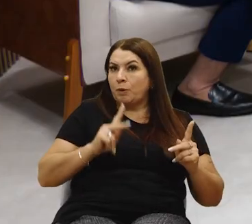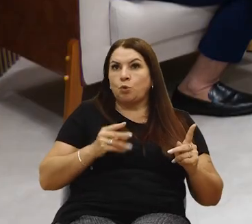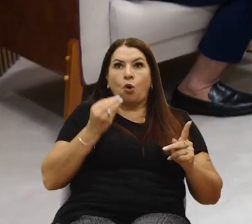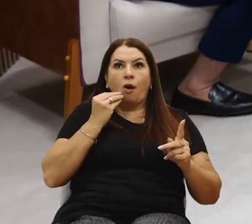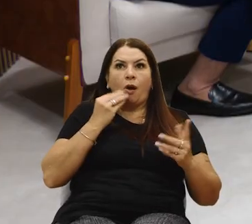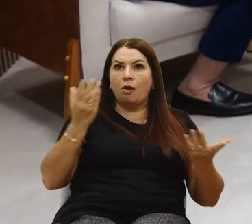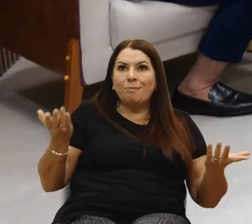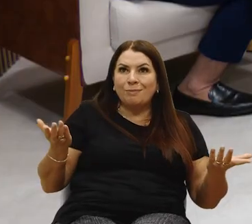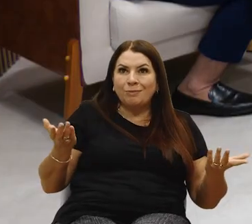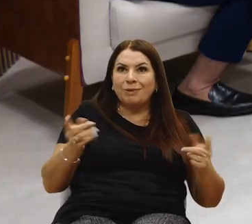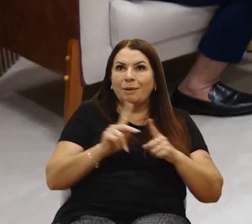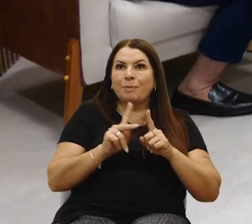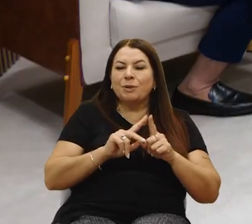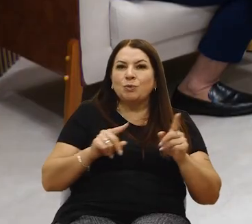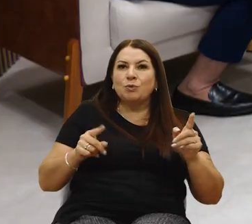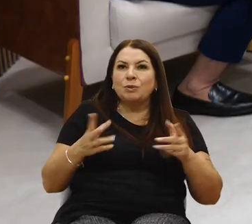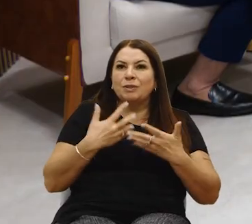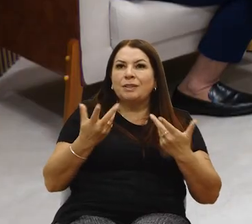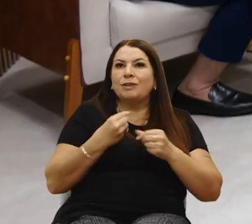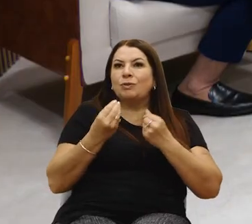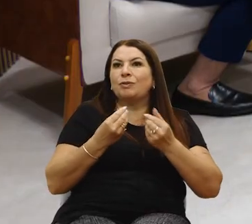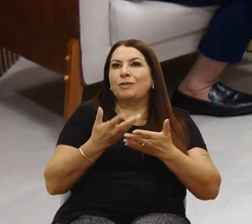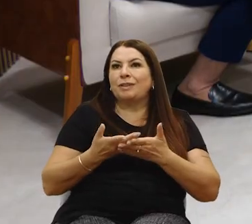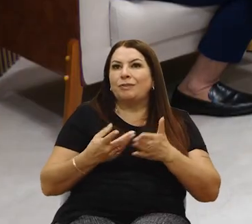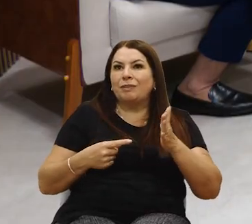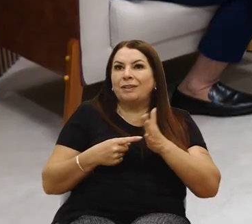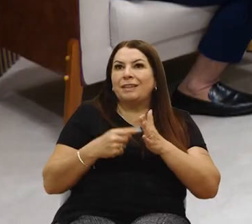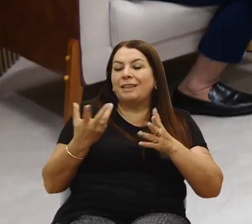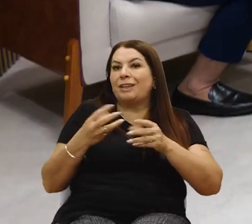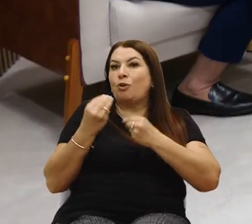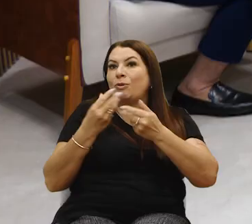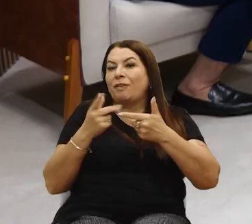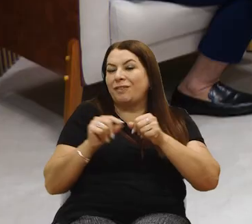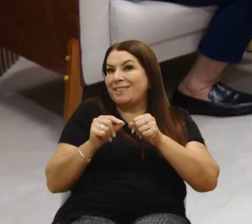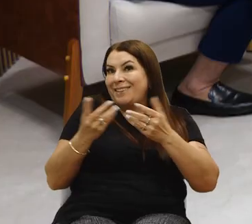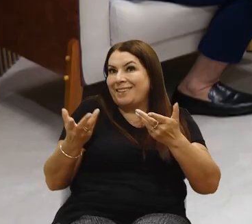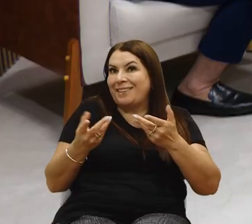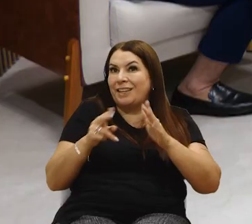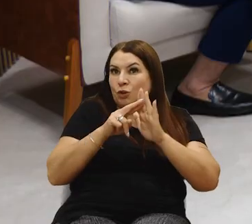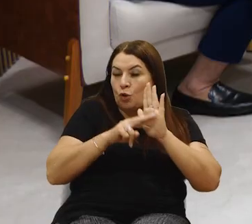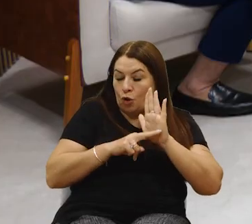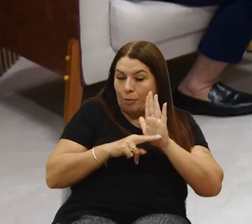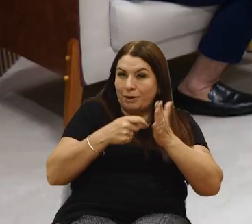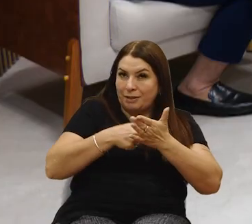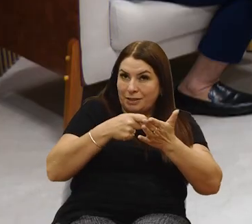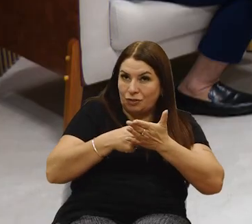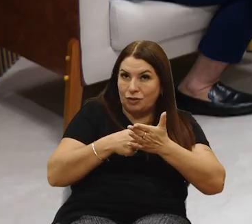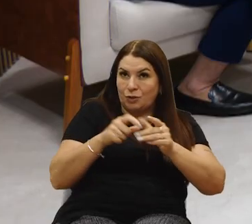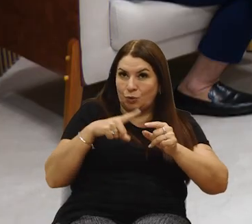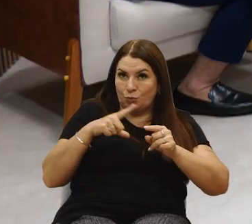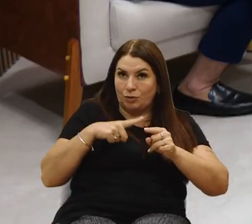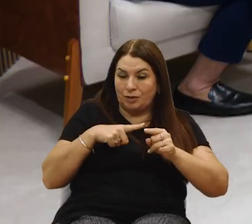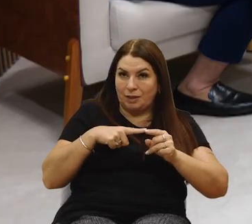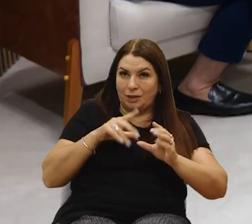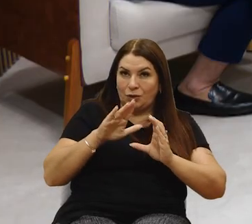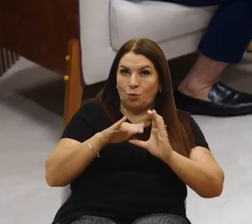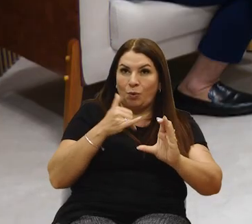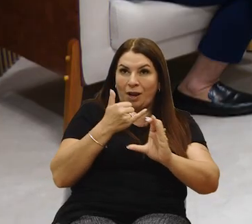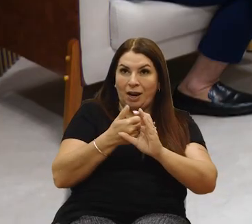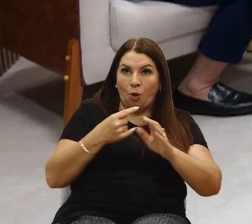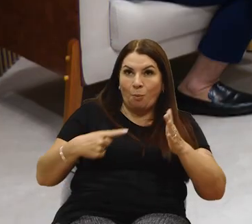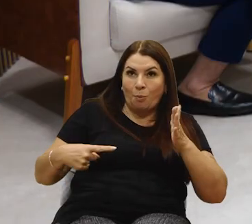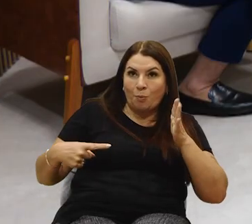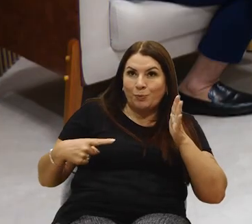óbvio, né, Gil? Porque se tu denuncia, tu vai perder o emprego. Exatamente. Então, sabe? E aí as normas exigem, inclusive, que tu tenha um canal de